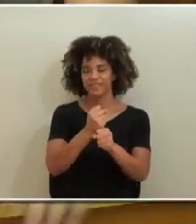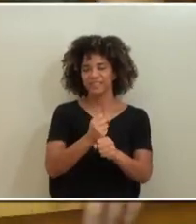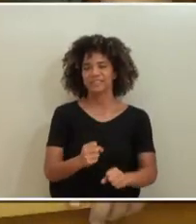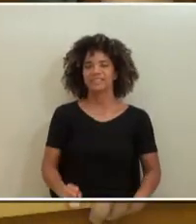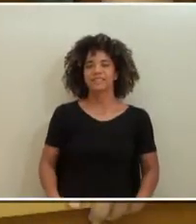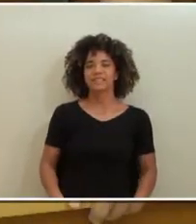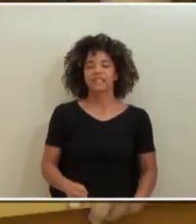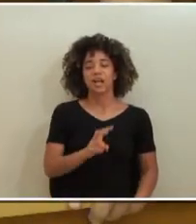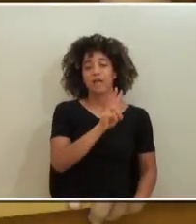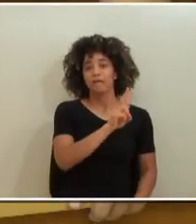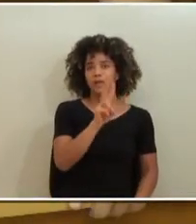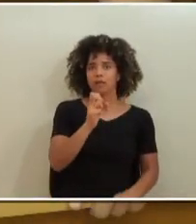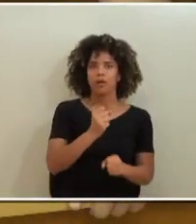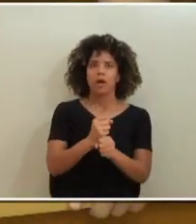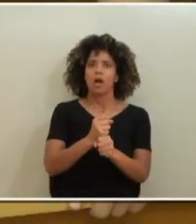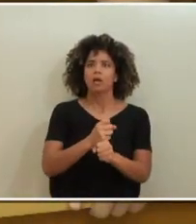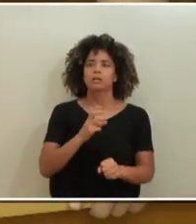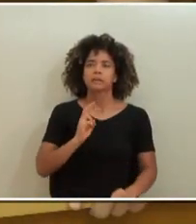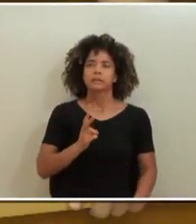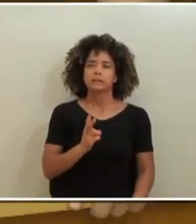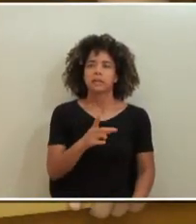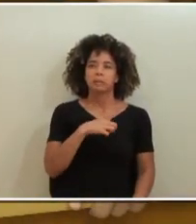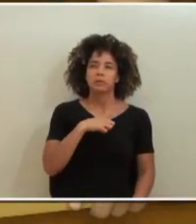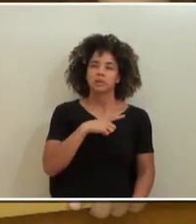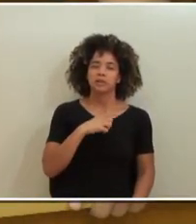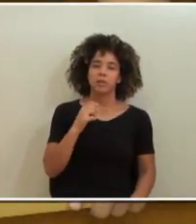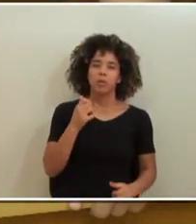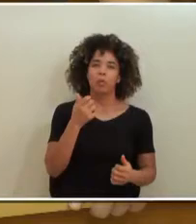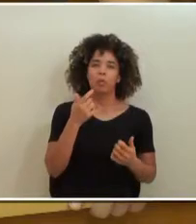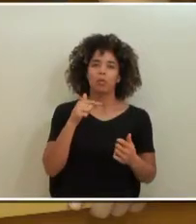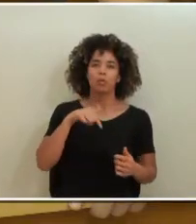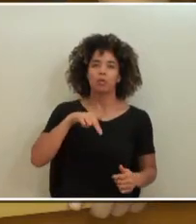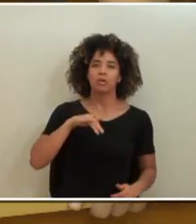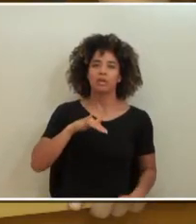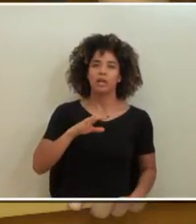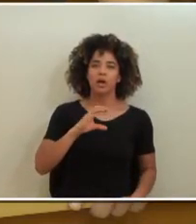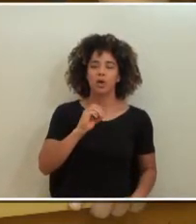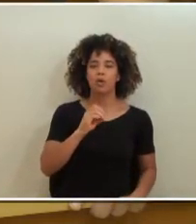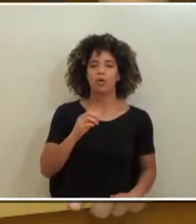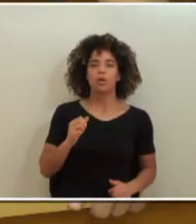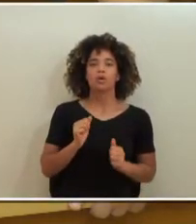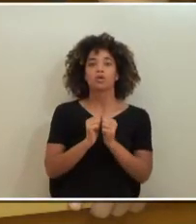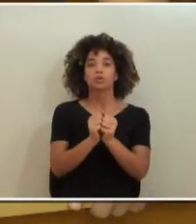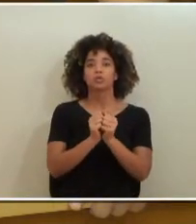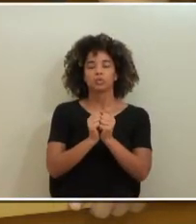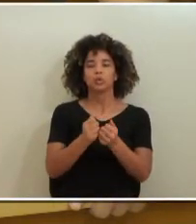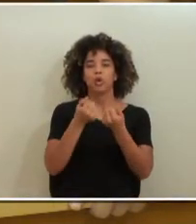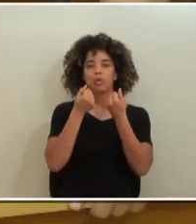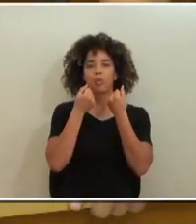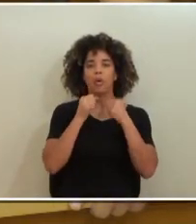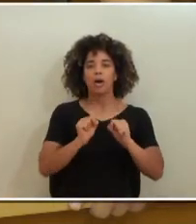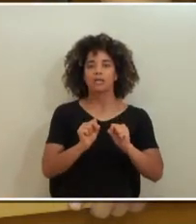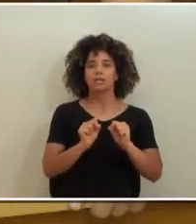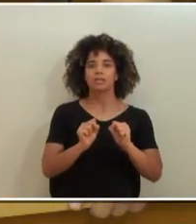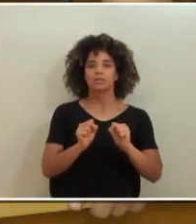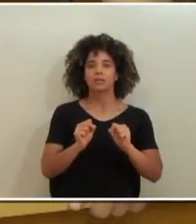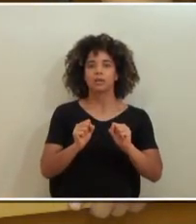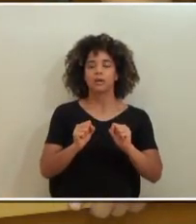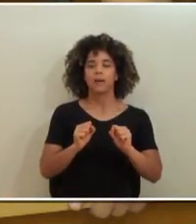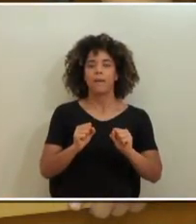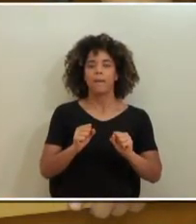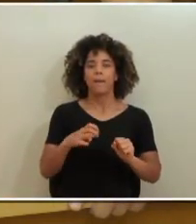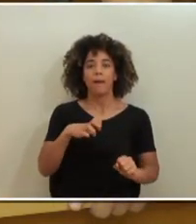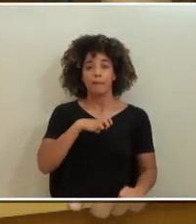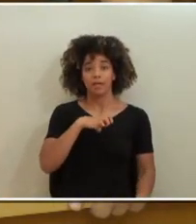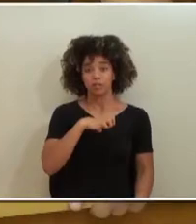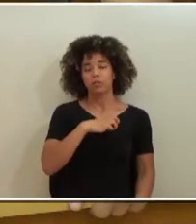Nesses 22 anos, então, eu sempre tive o Kiko como meu assessor pessoal. Eu fui fazer o curso preliminar lá em Bateias, não sei se